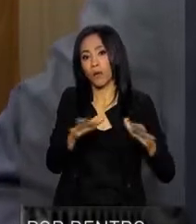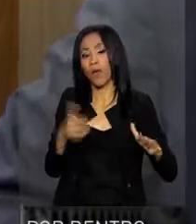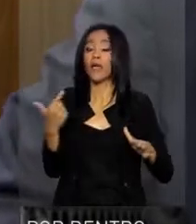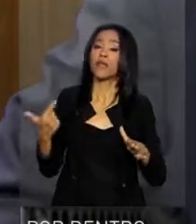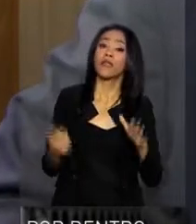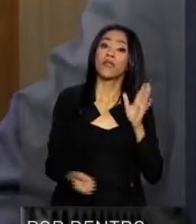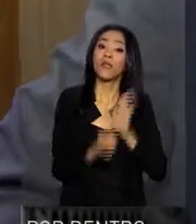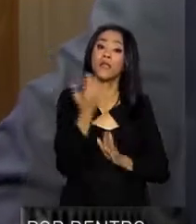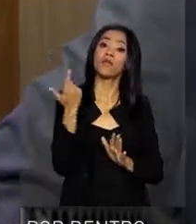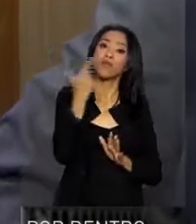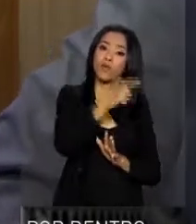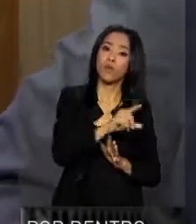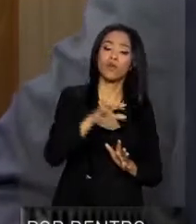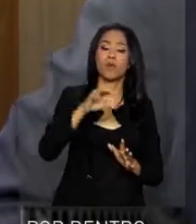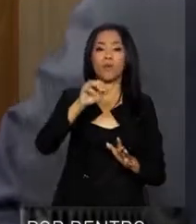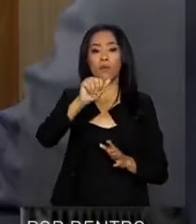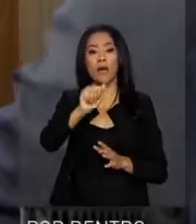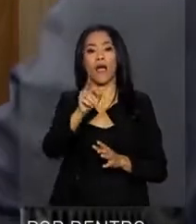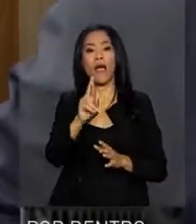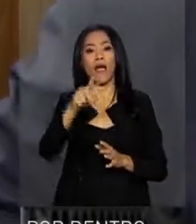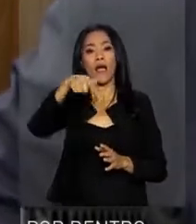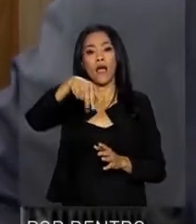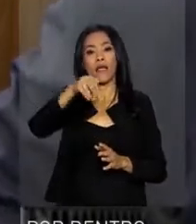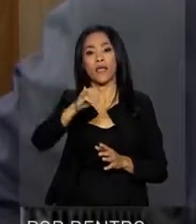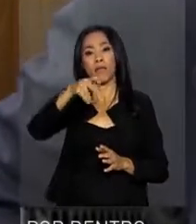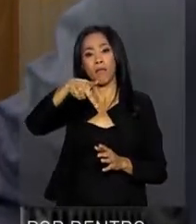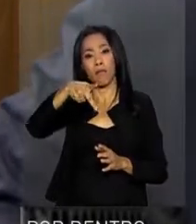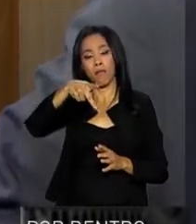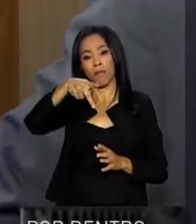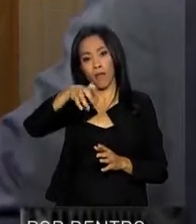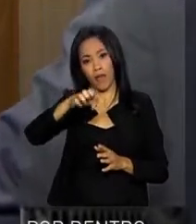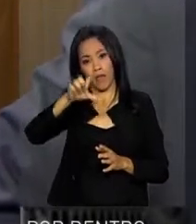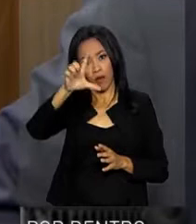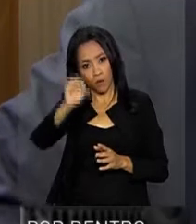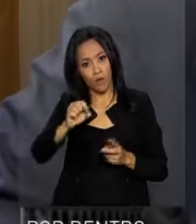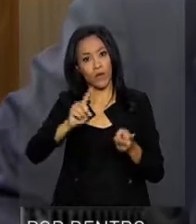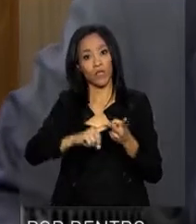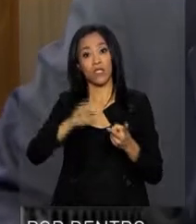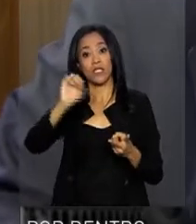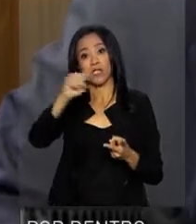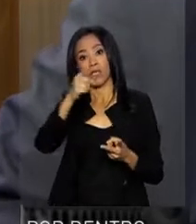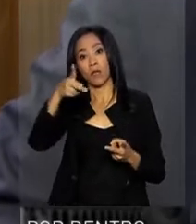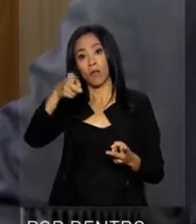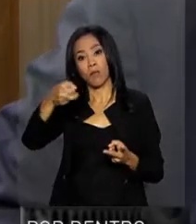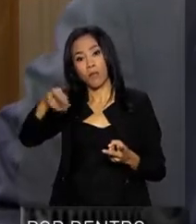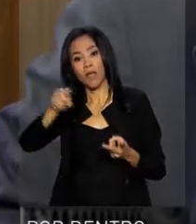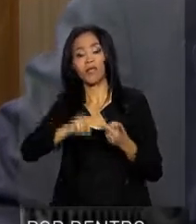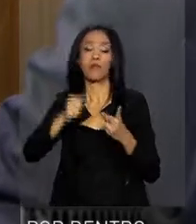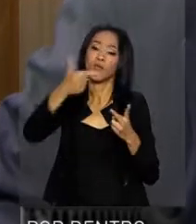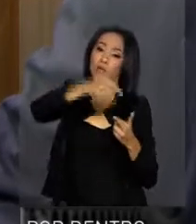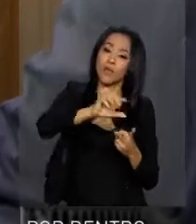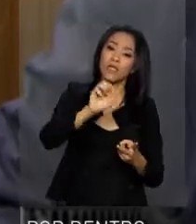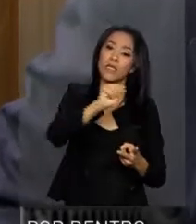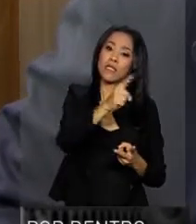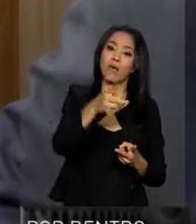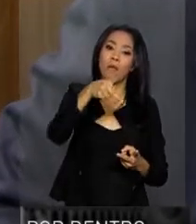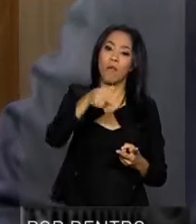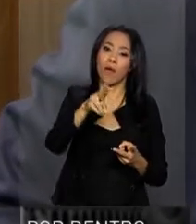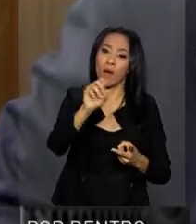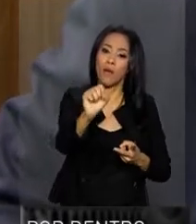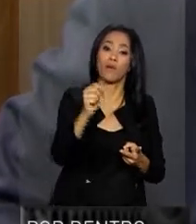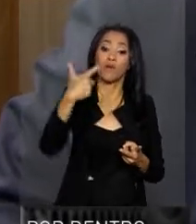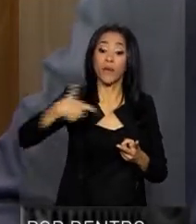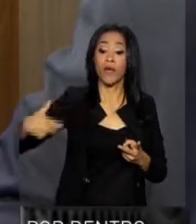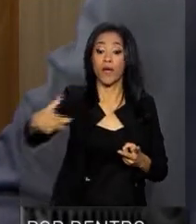e criamos a munna do arquipélago de são pedro e são paulo 4,7 milhões de hectares ou seja nós estamos